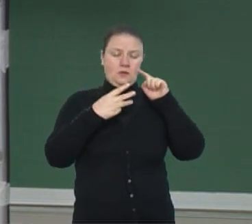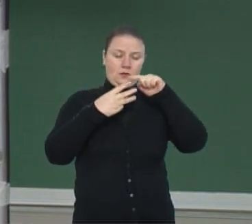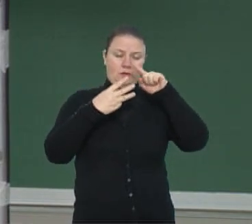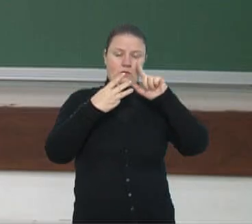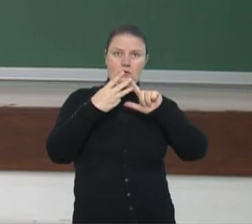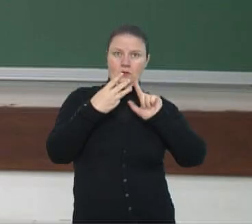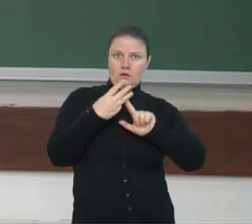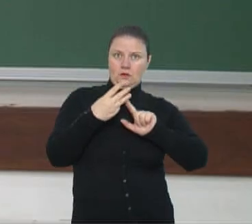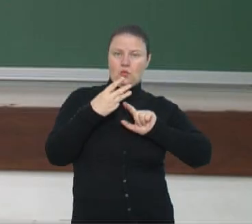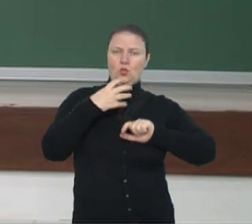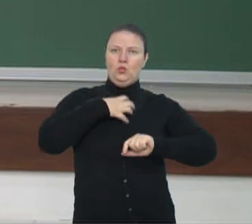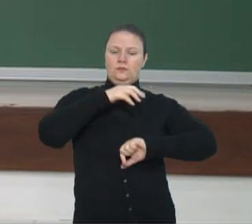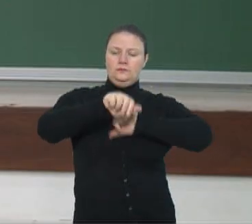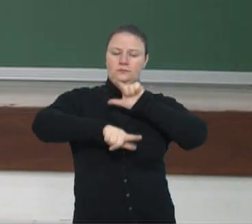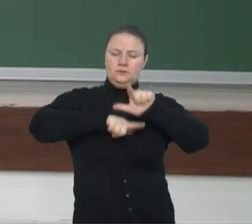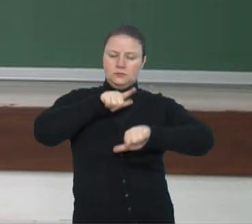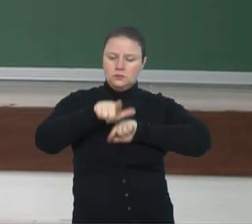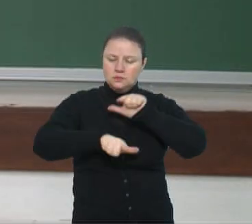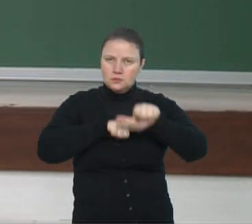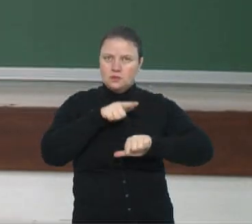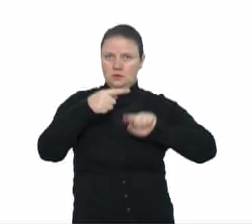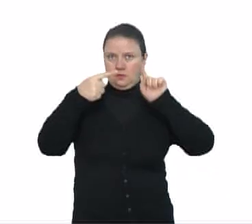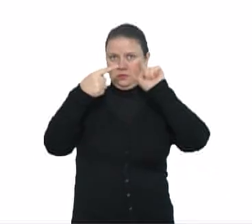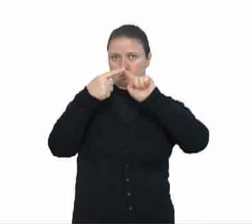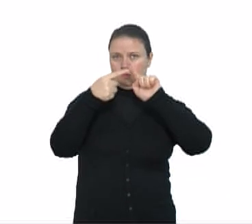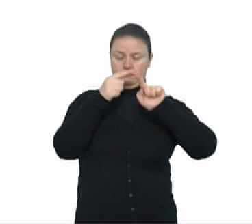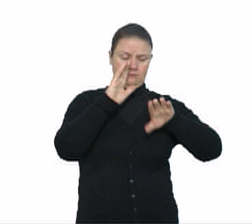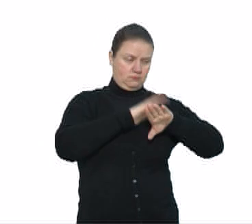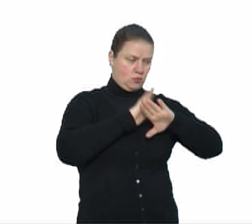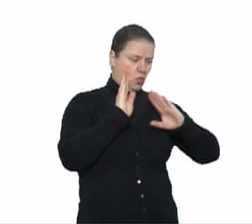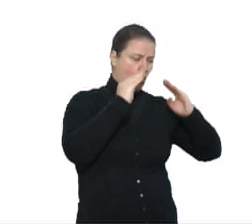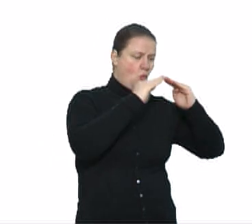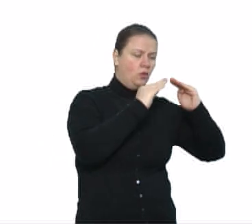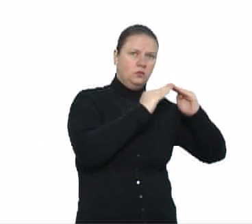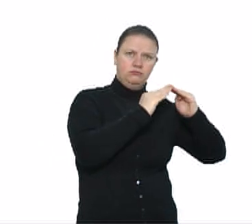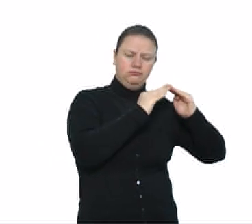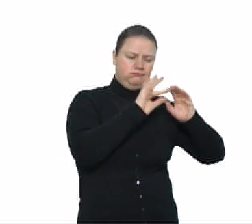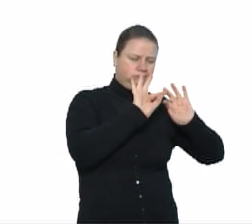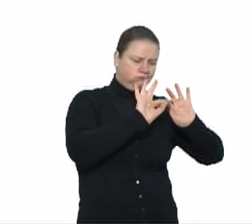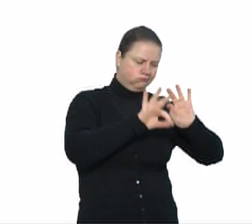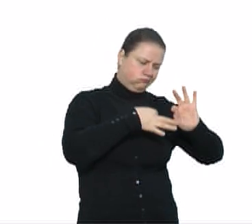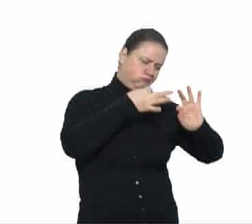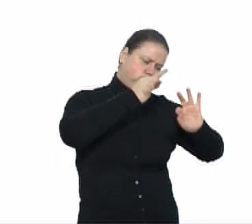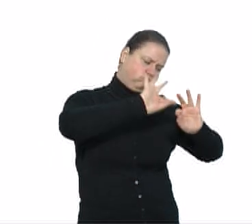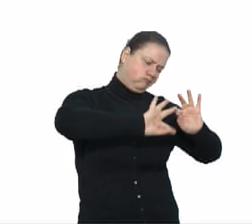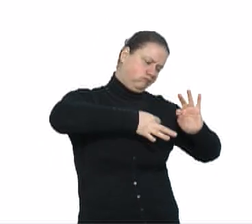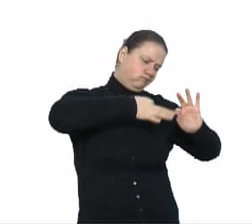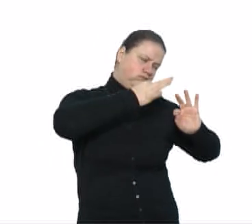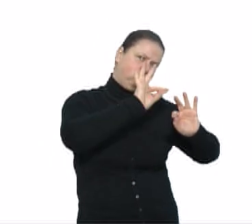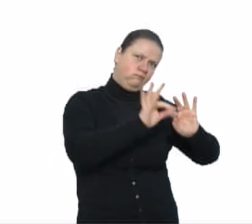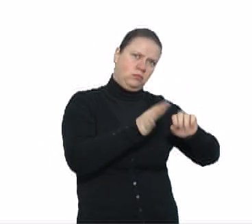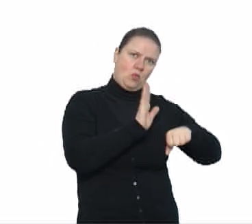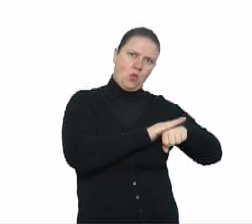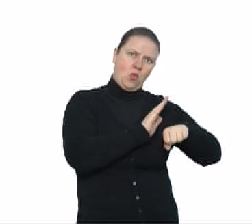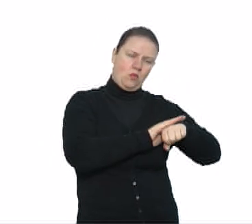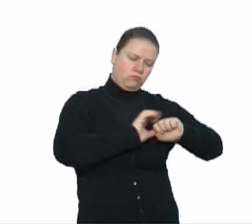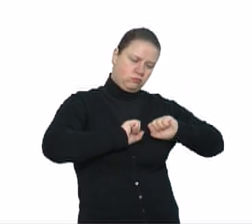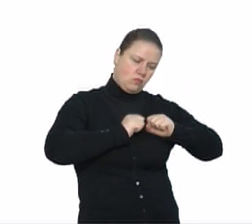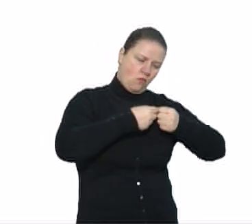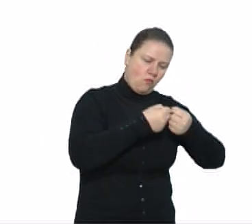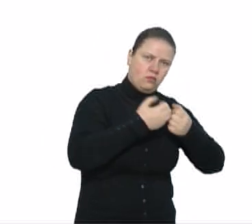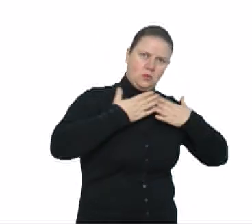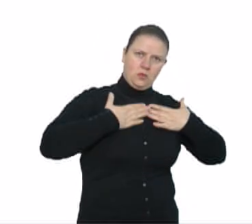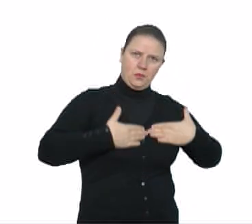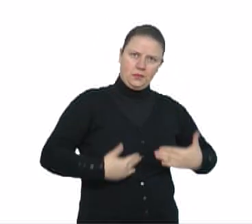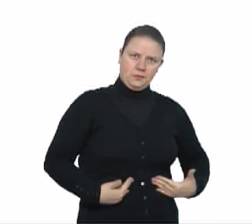trabalho mais conhecidas que nós temos, que é o trabalho artesanal, aquele trabalho que era feito com a mão, com o próprio esforço